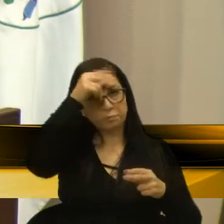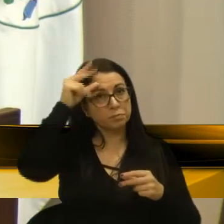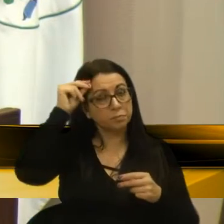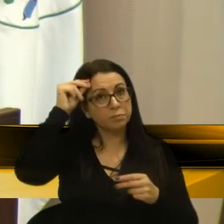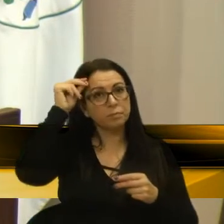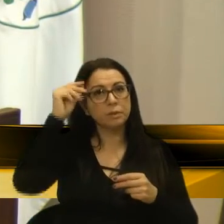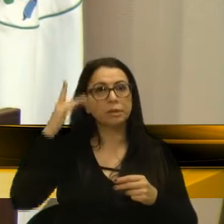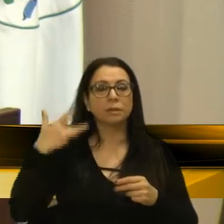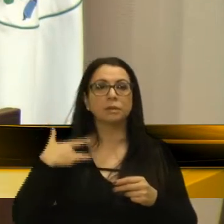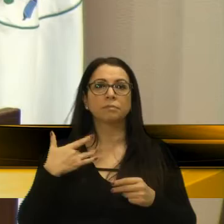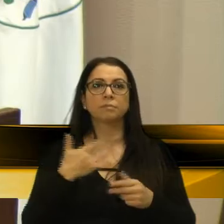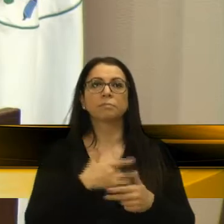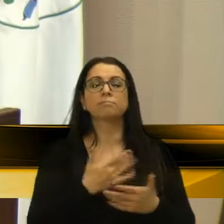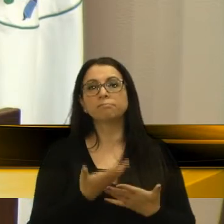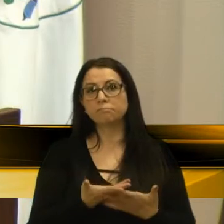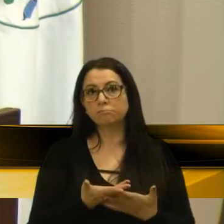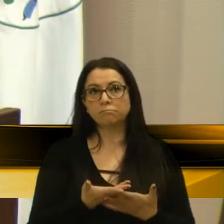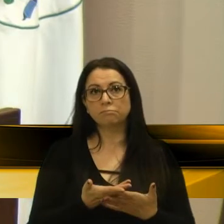saúde,